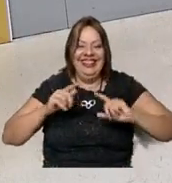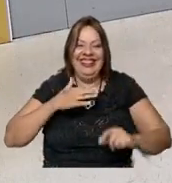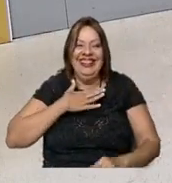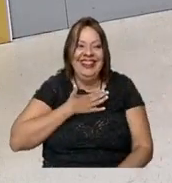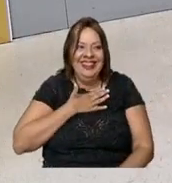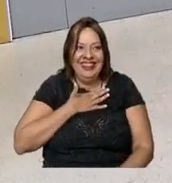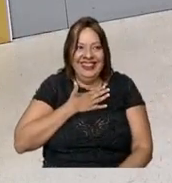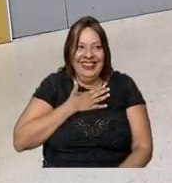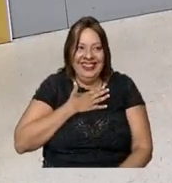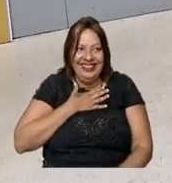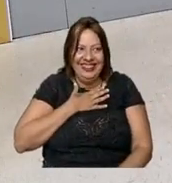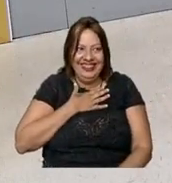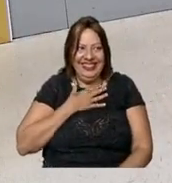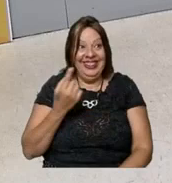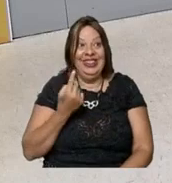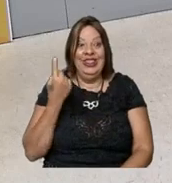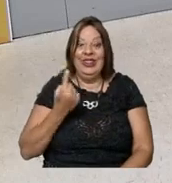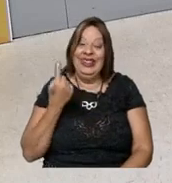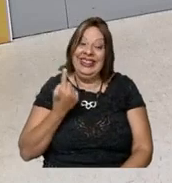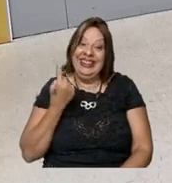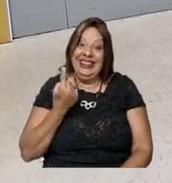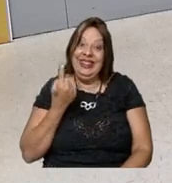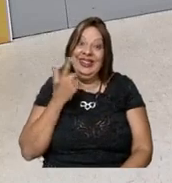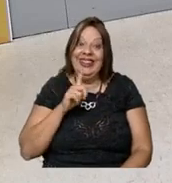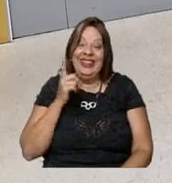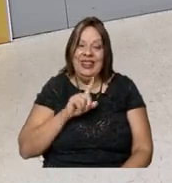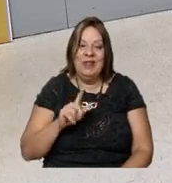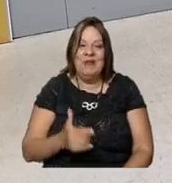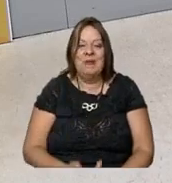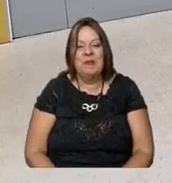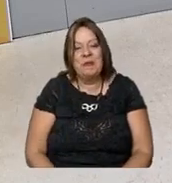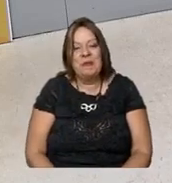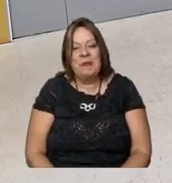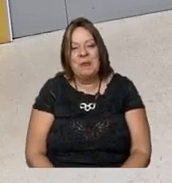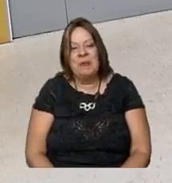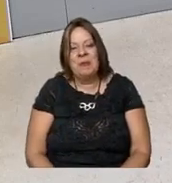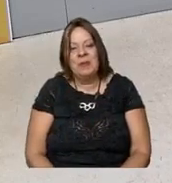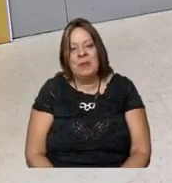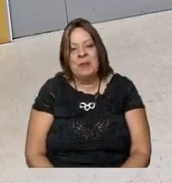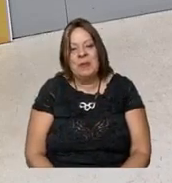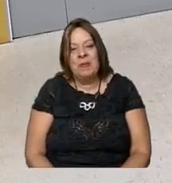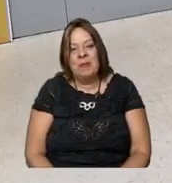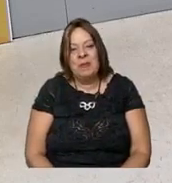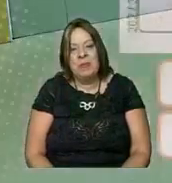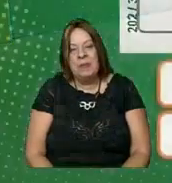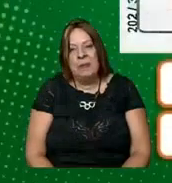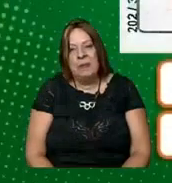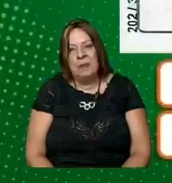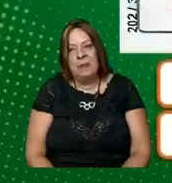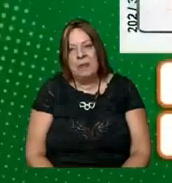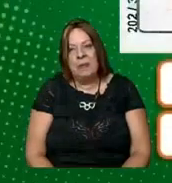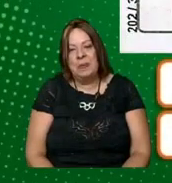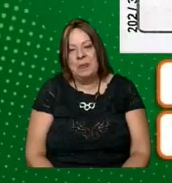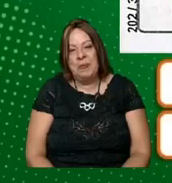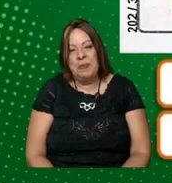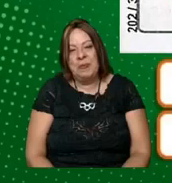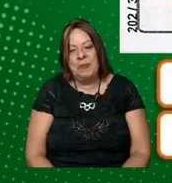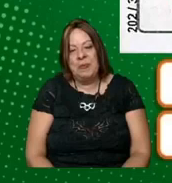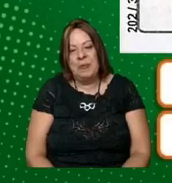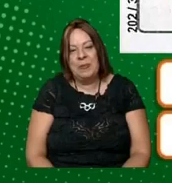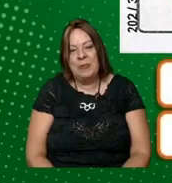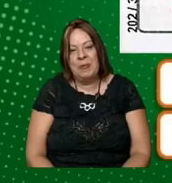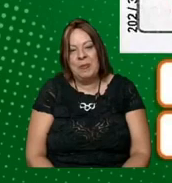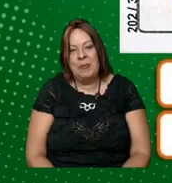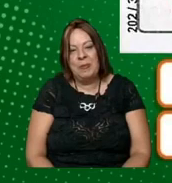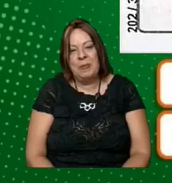Sozinho, é isso? Sozinho, Messiane, que espetáculo, hein? Conta lá pra gente. Vou sim, gente,